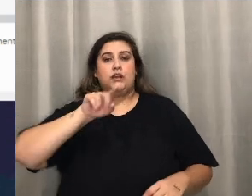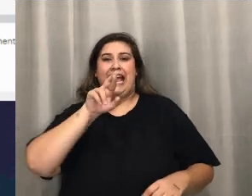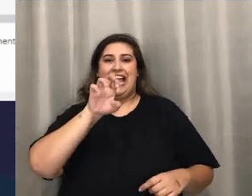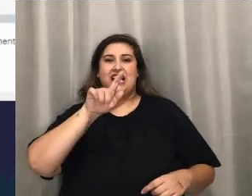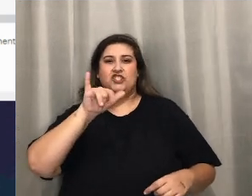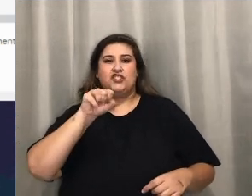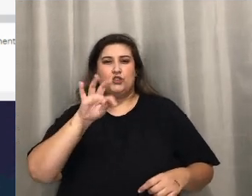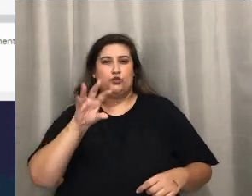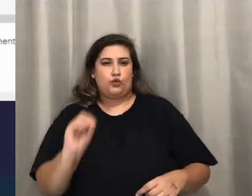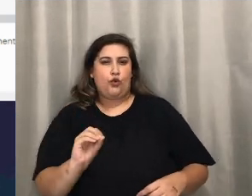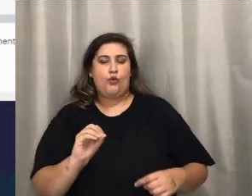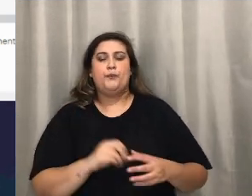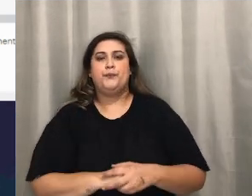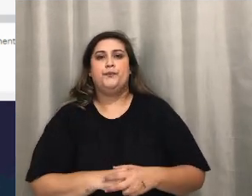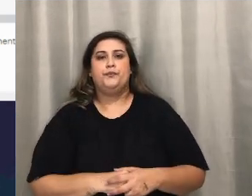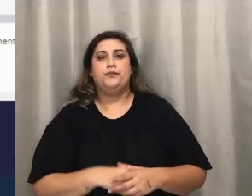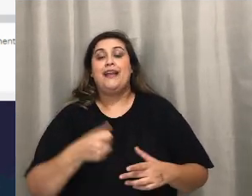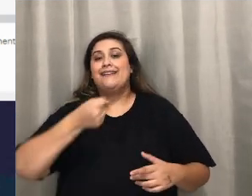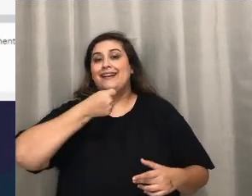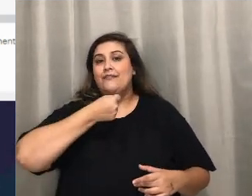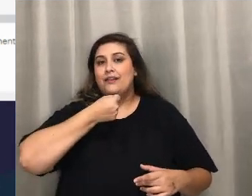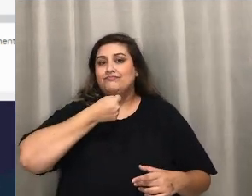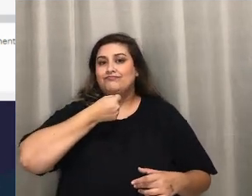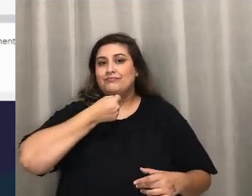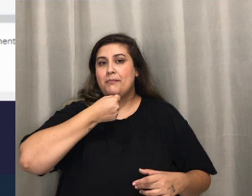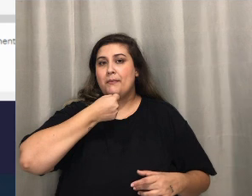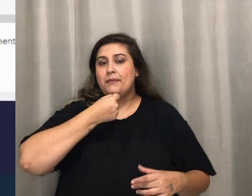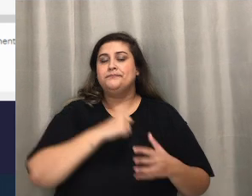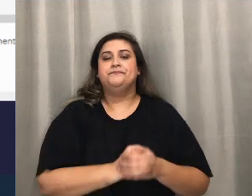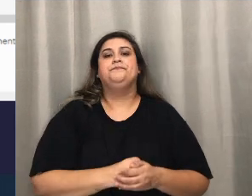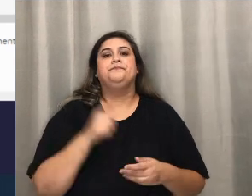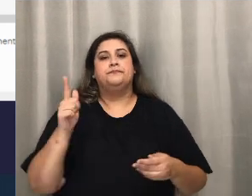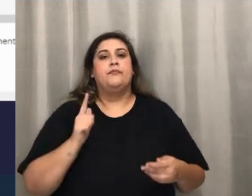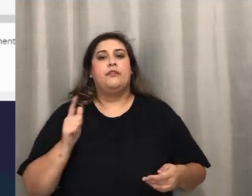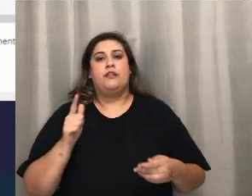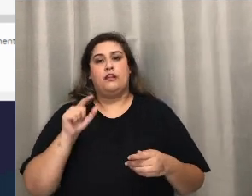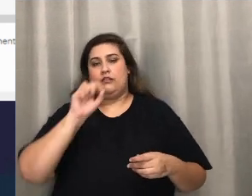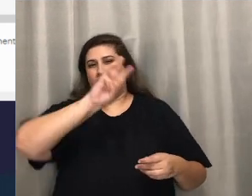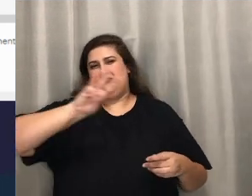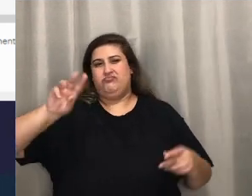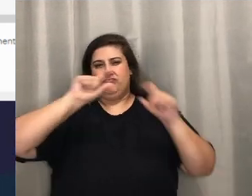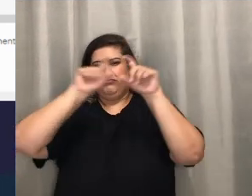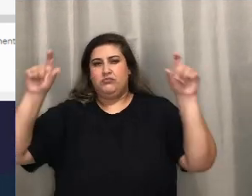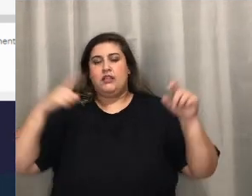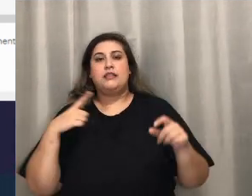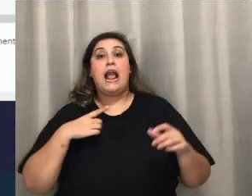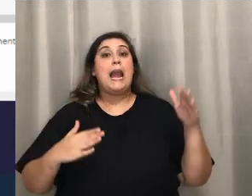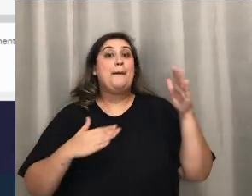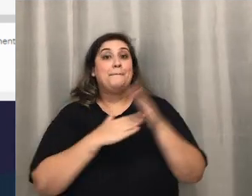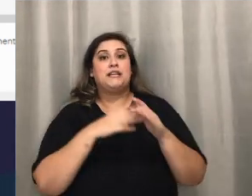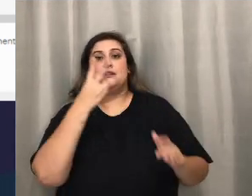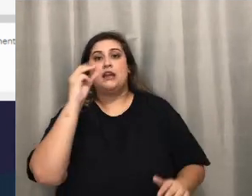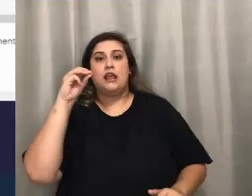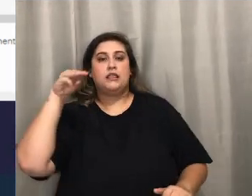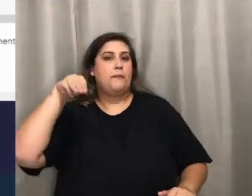registro de gravação pelo navegador, tem um limite de 30 minutos por cada áudio.